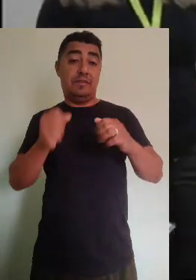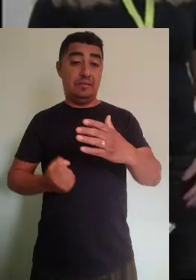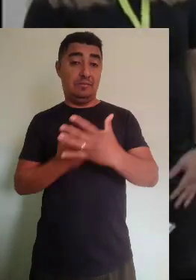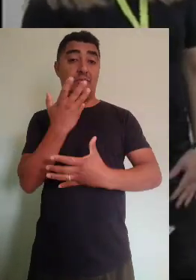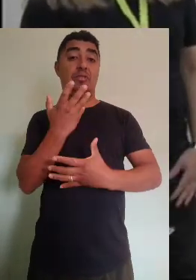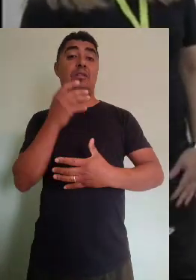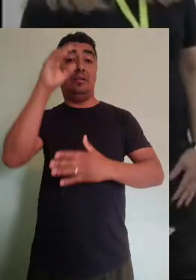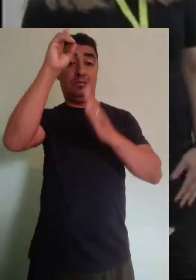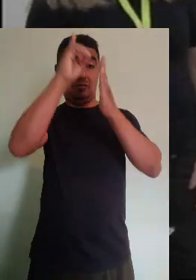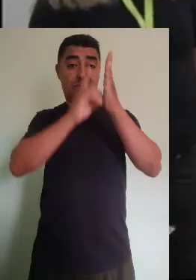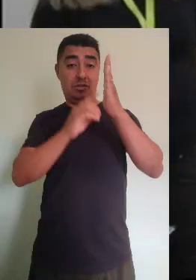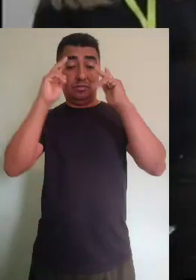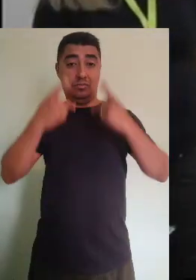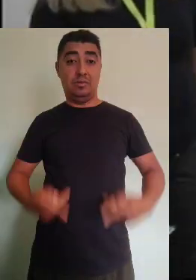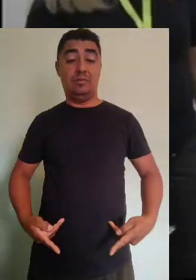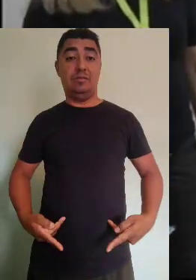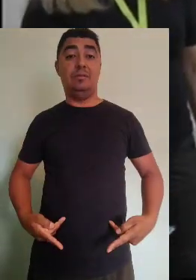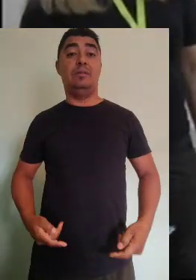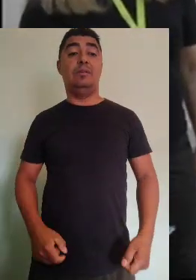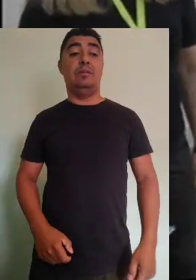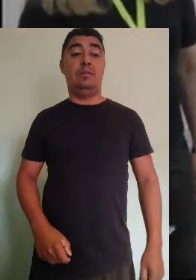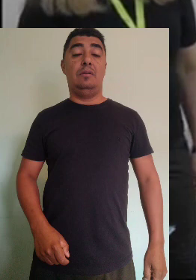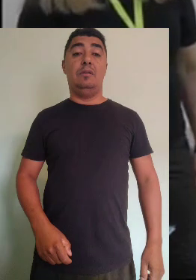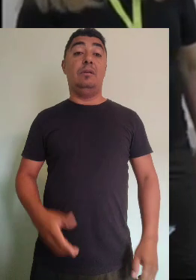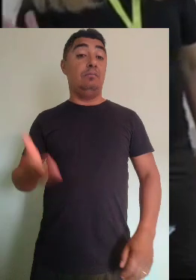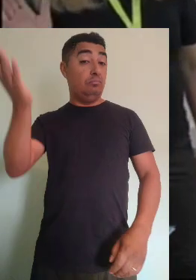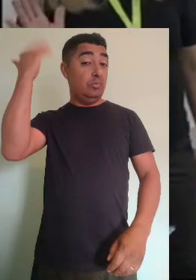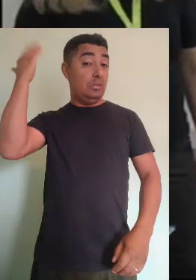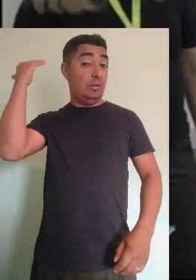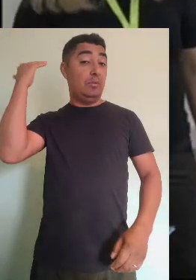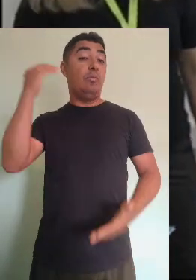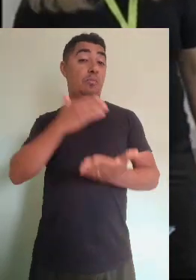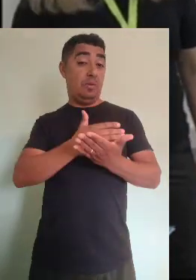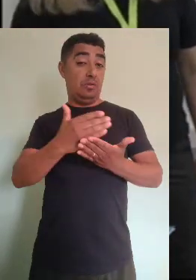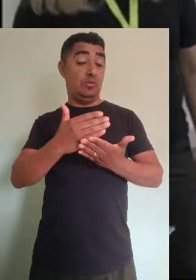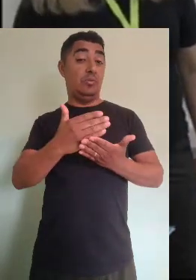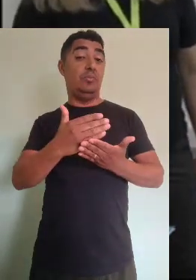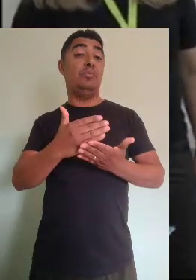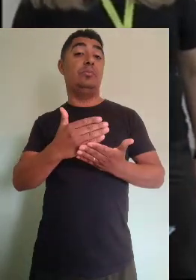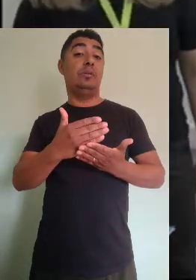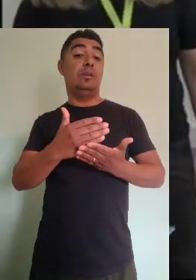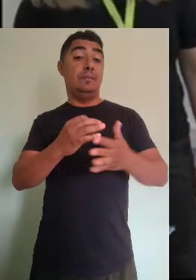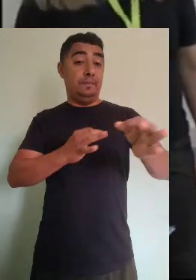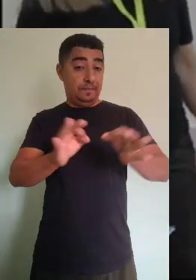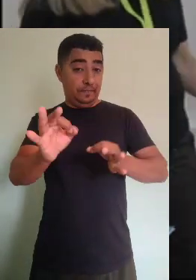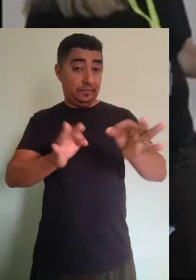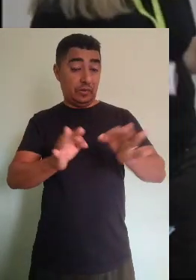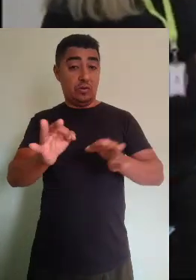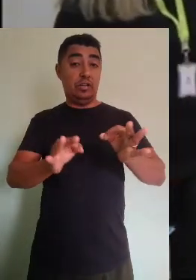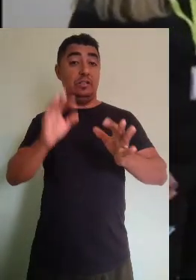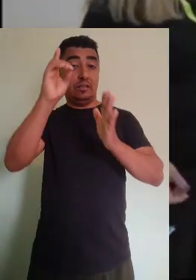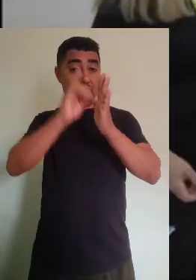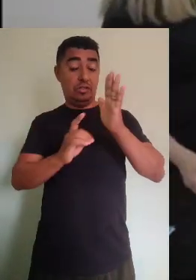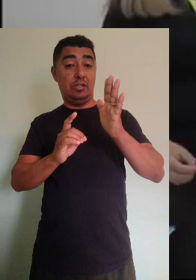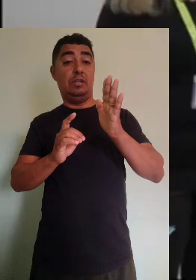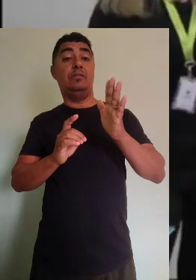questões relacionadas a direitos humanos, aos diferentes direitos. Há muito tempo atrás já se iniciou esse processo. Então agora a